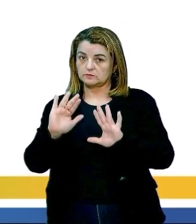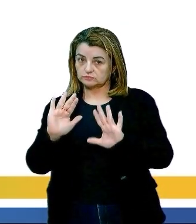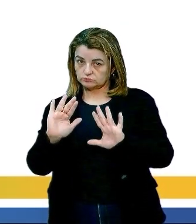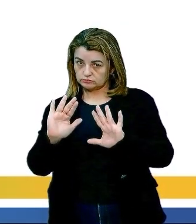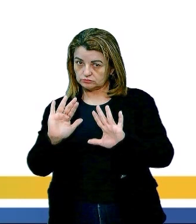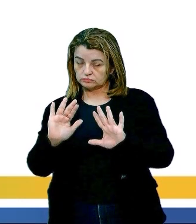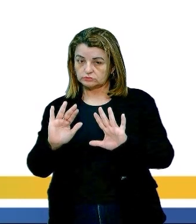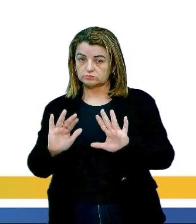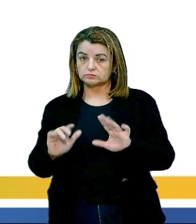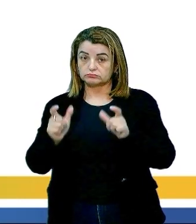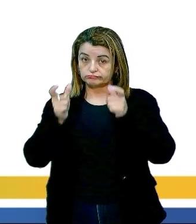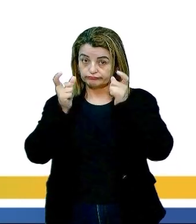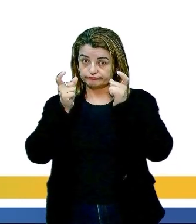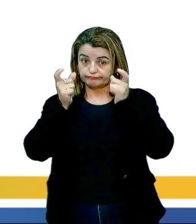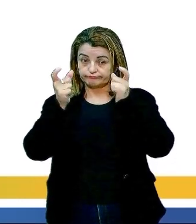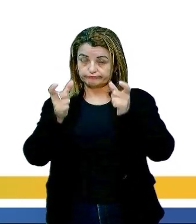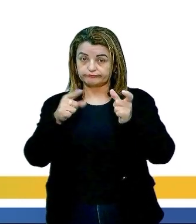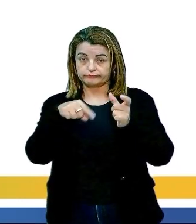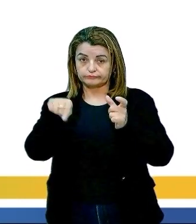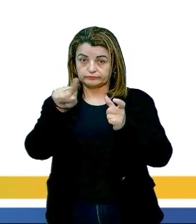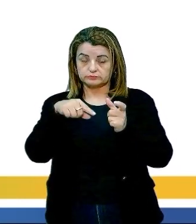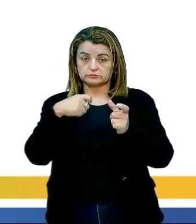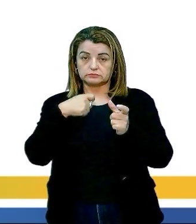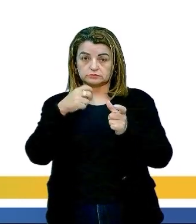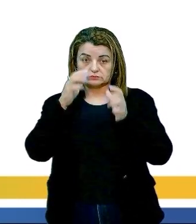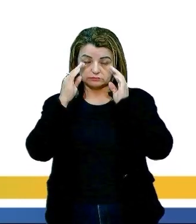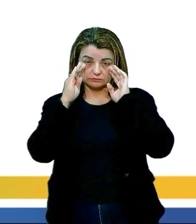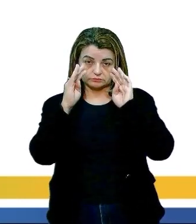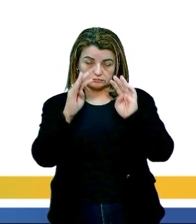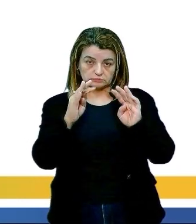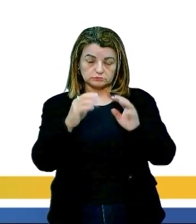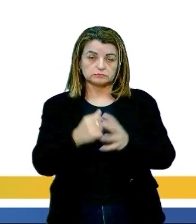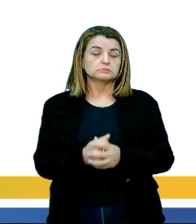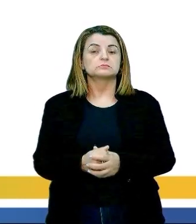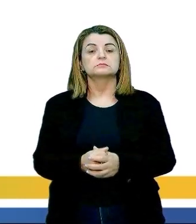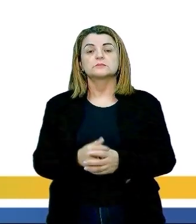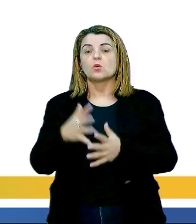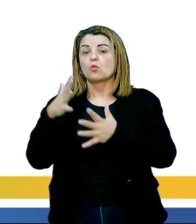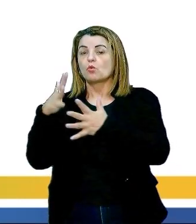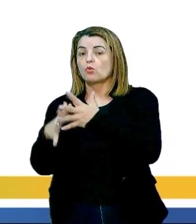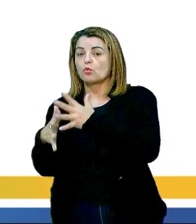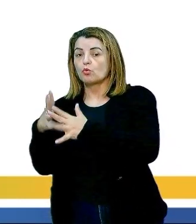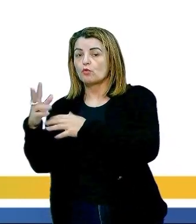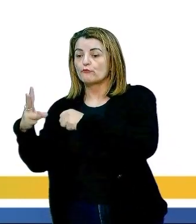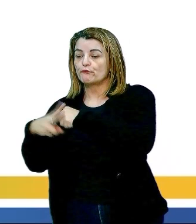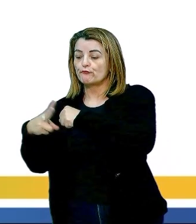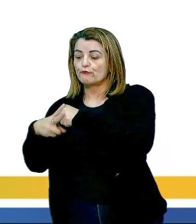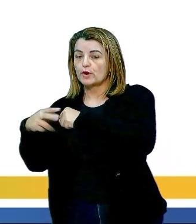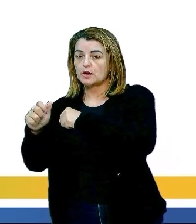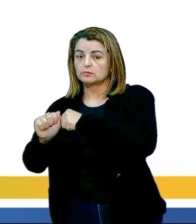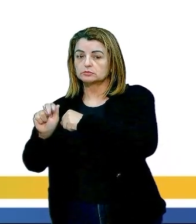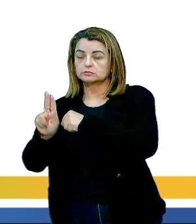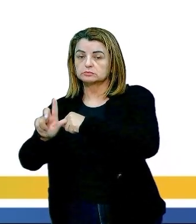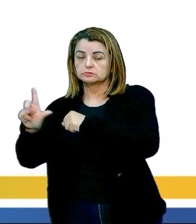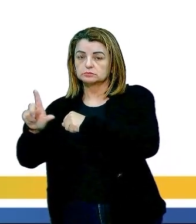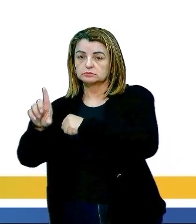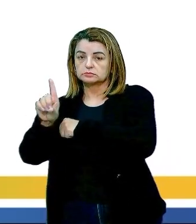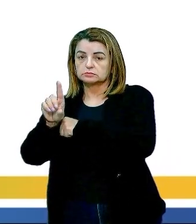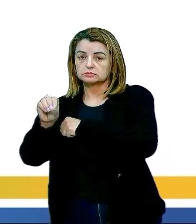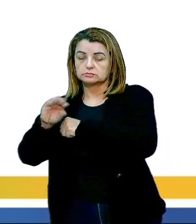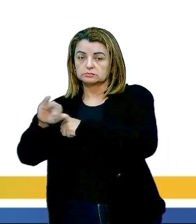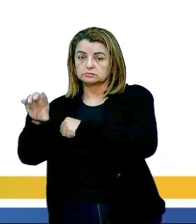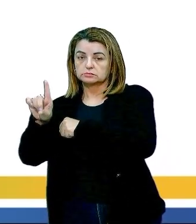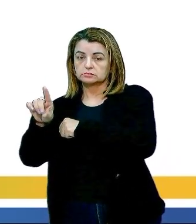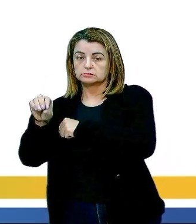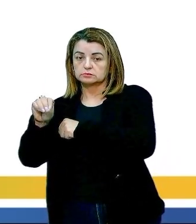Attention, nós temos aí algo que vocês devem prestar muita atenção. Não confundam o verbo auxiliar do e does com